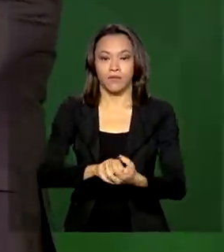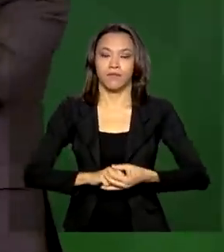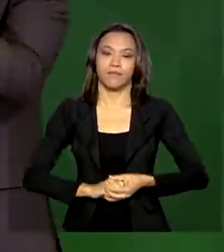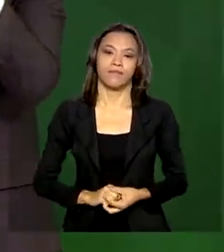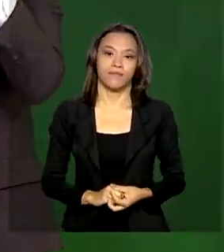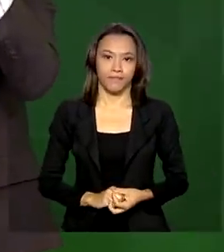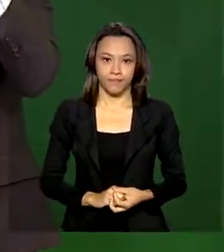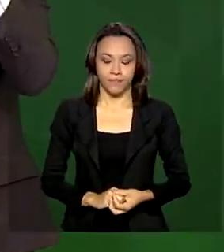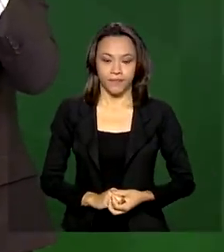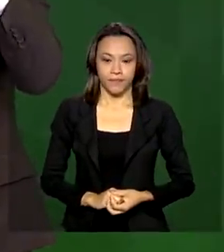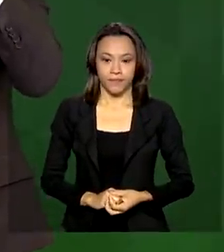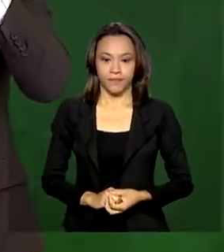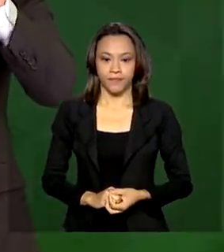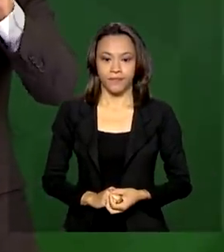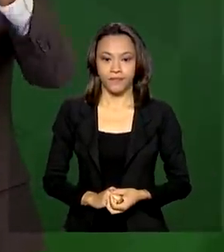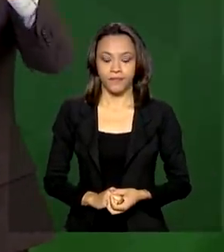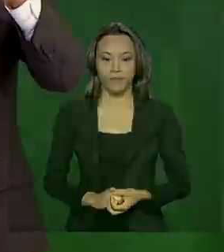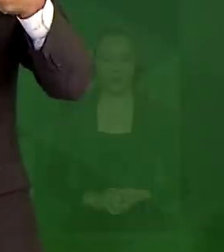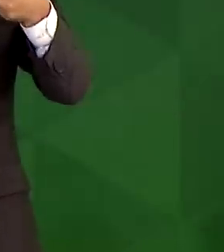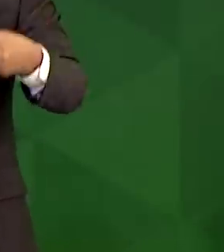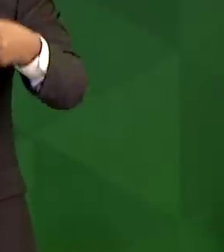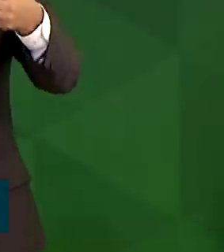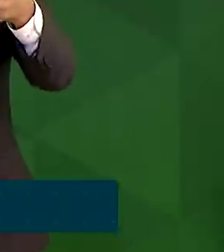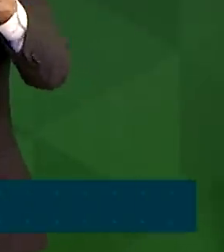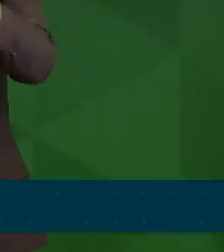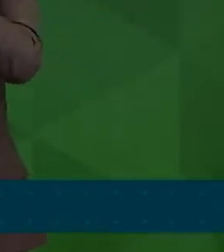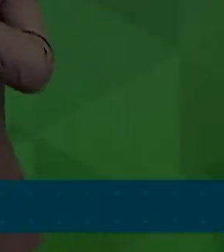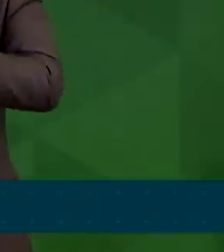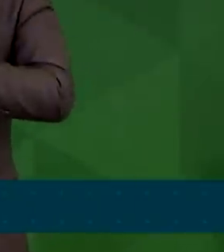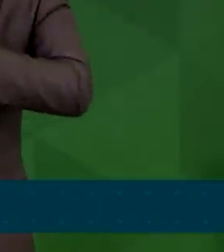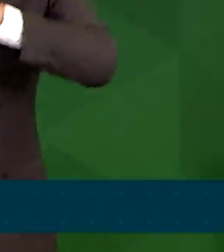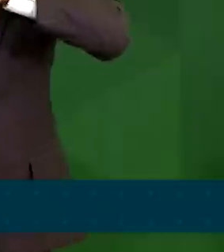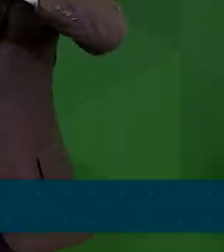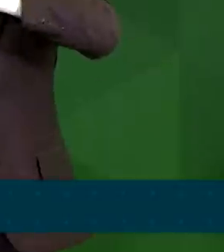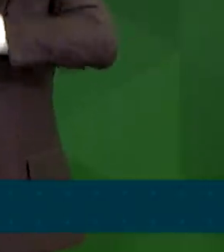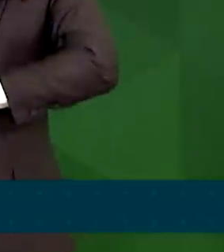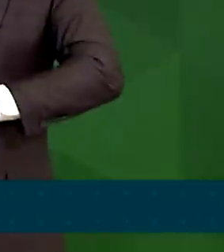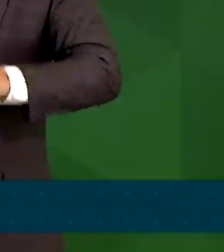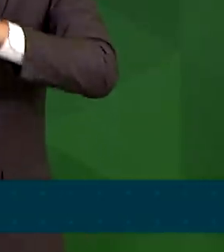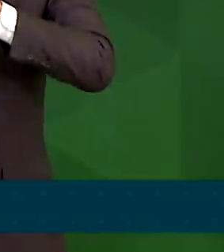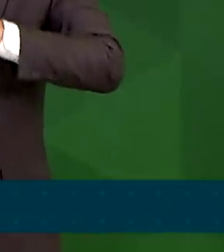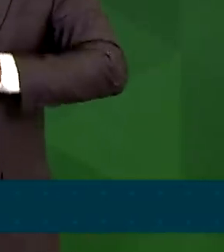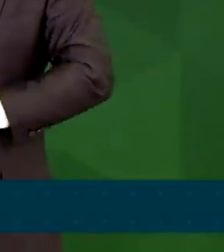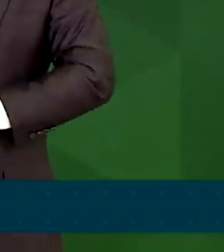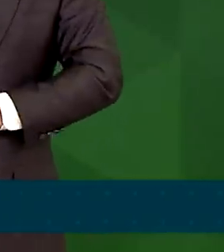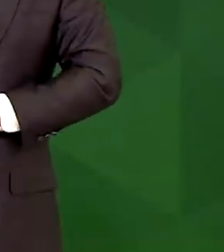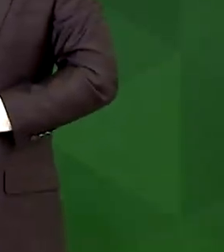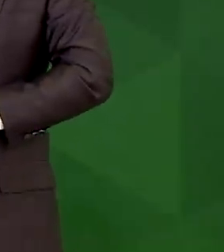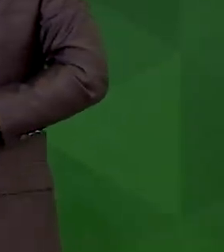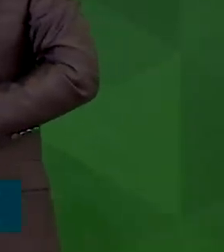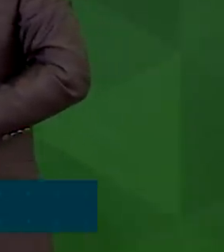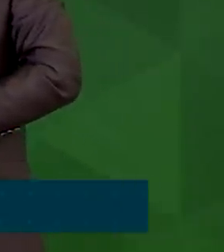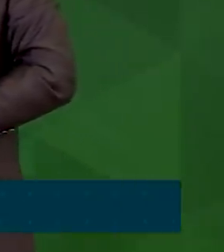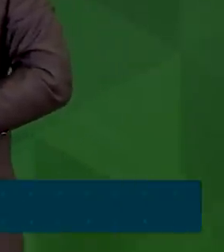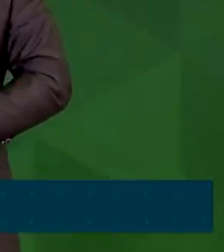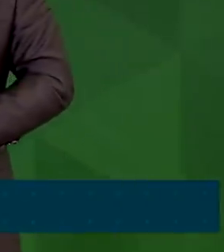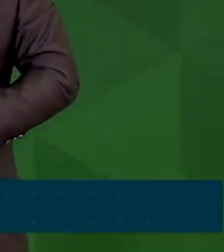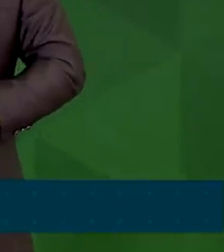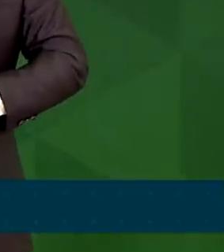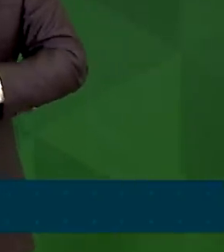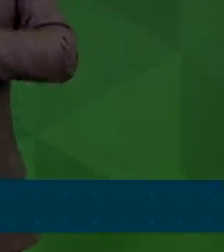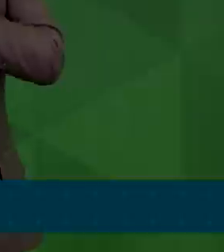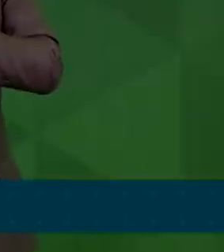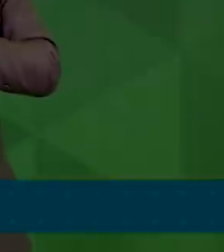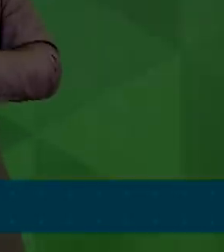contato com todos os ministérios e demais entes públicos que pertencem à administração pública federal, direta e